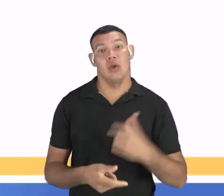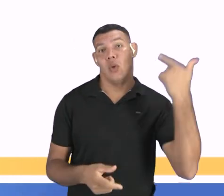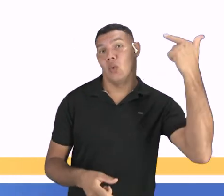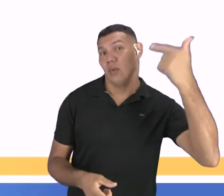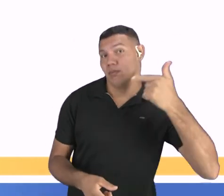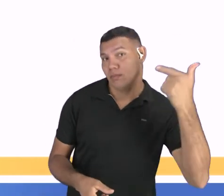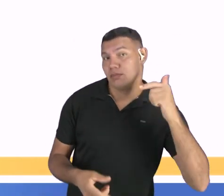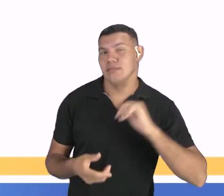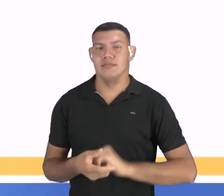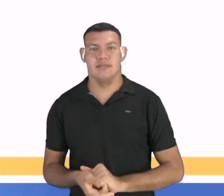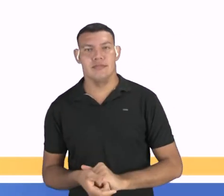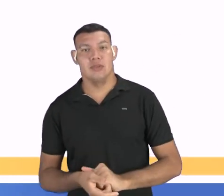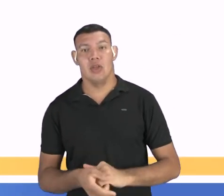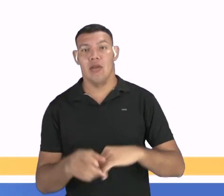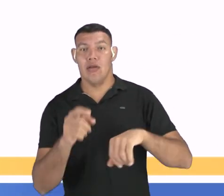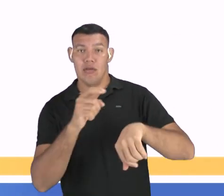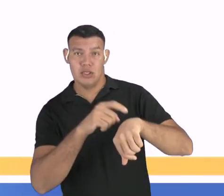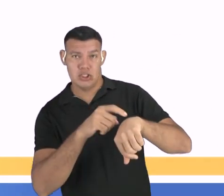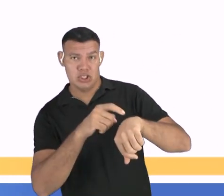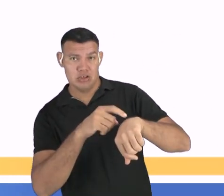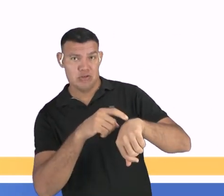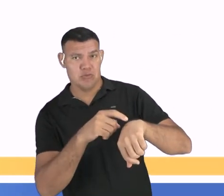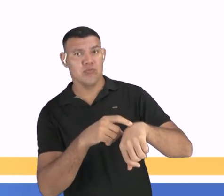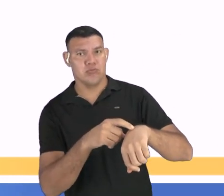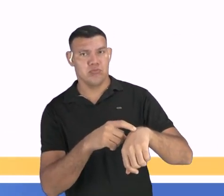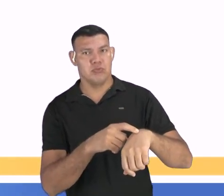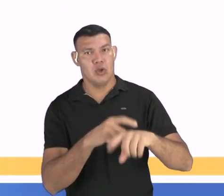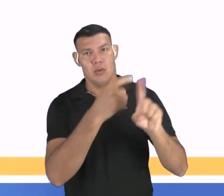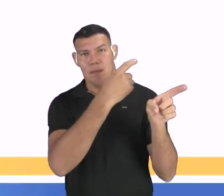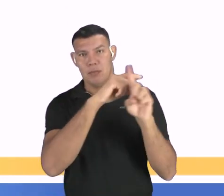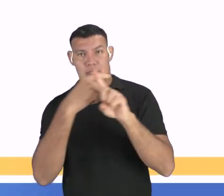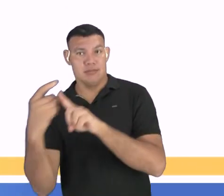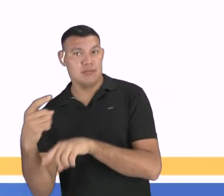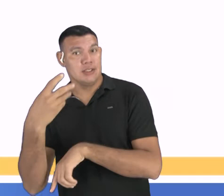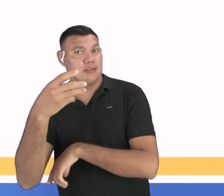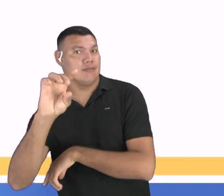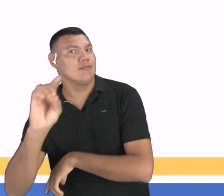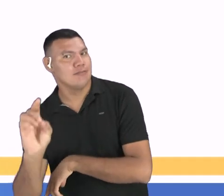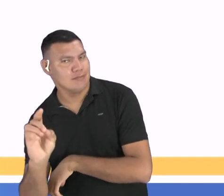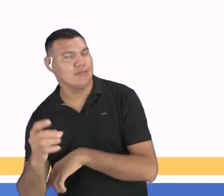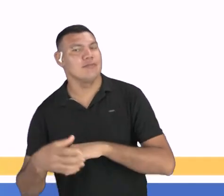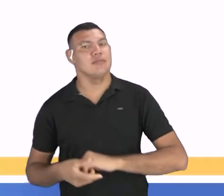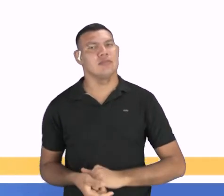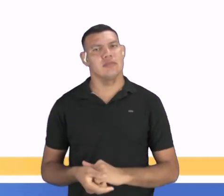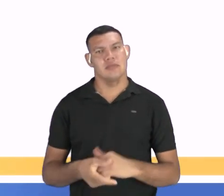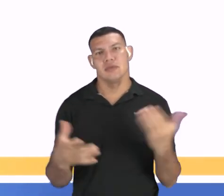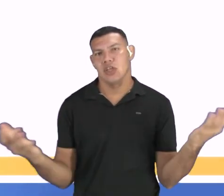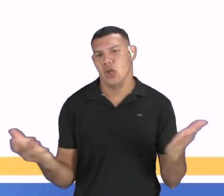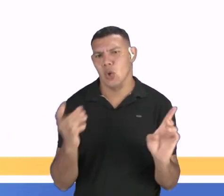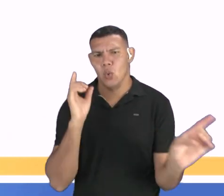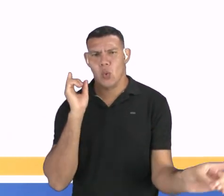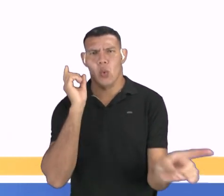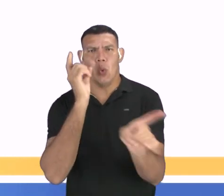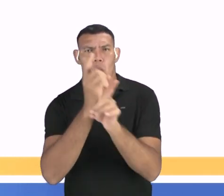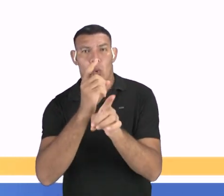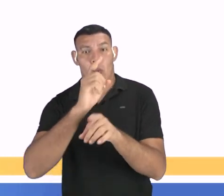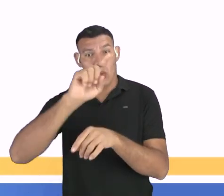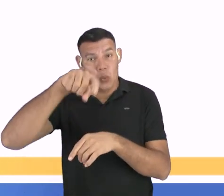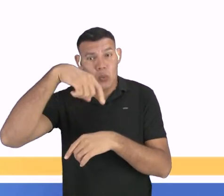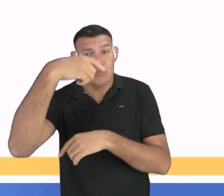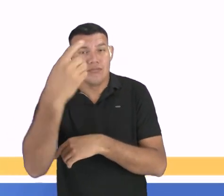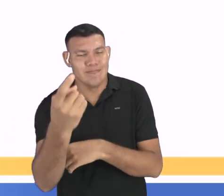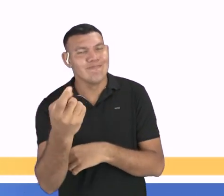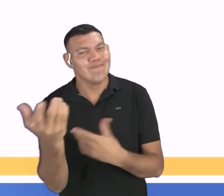ciclista, corresponde a números que são múltiplos de 30. Então, para determinarmos o próximo encontro